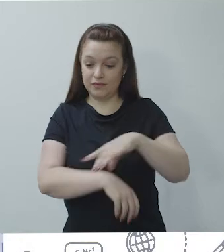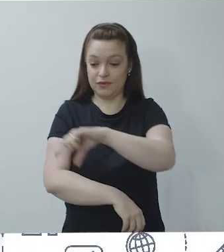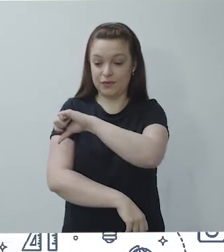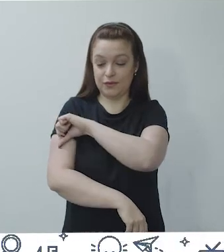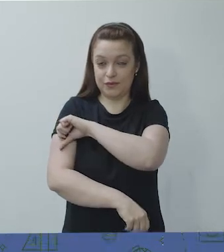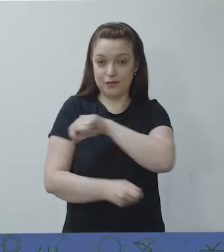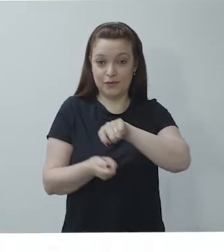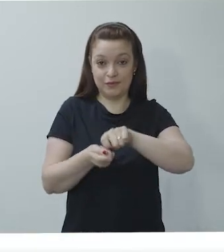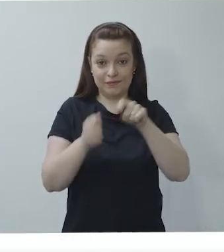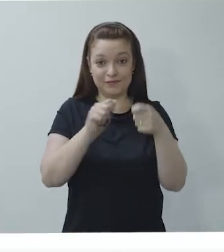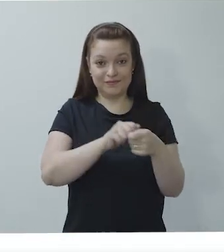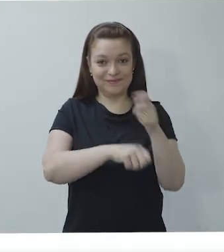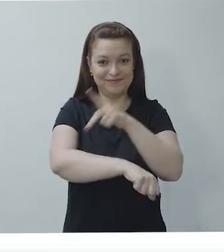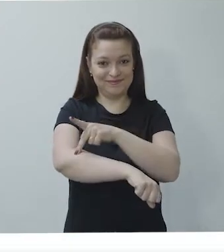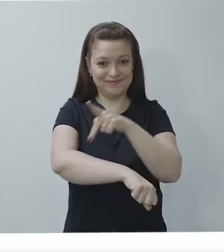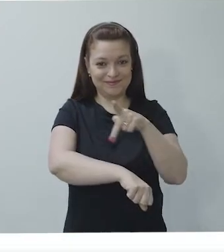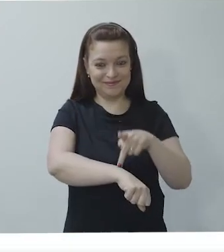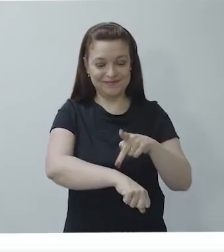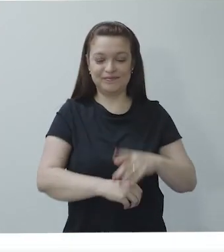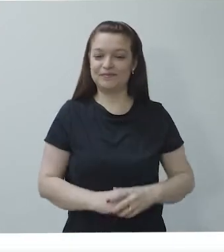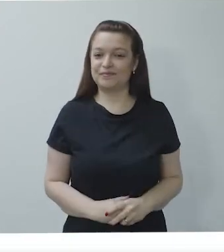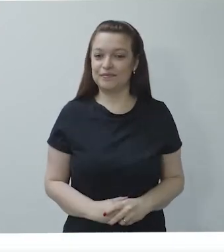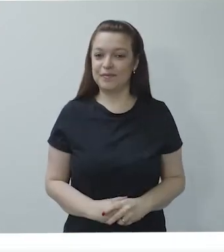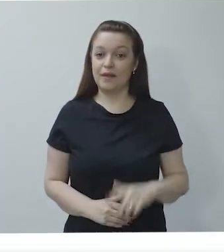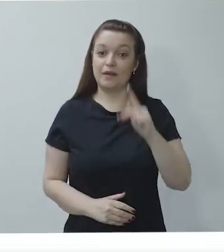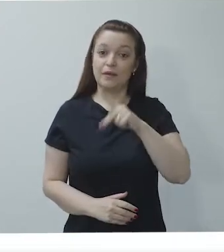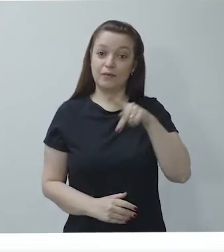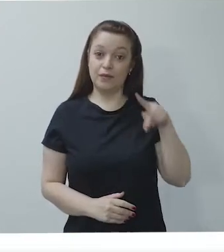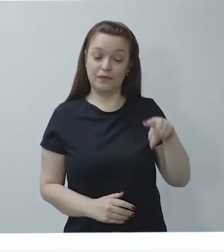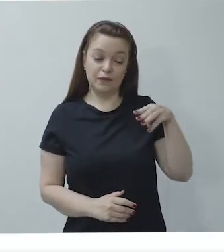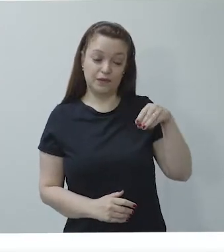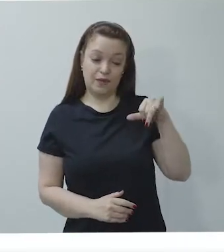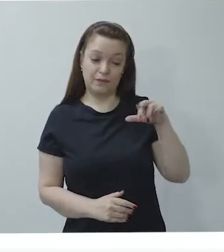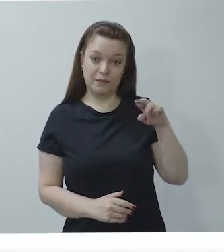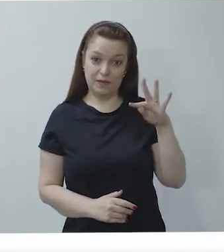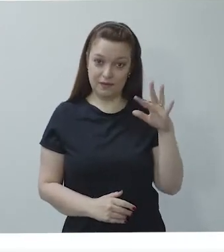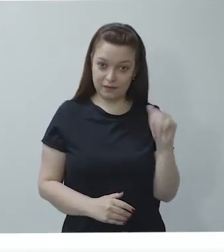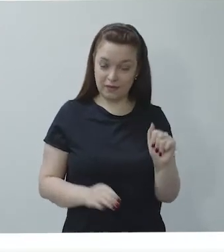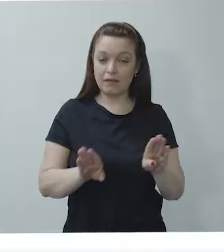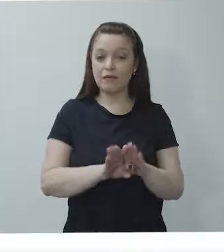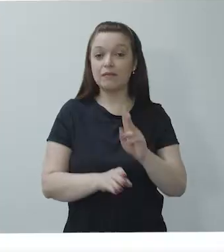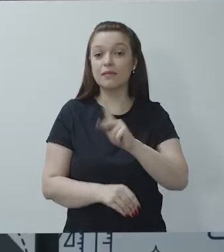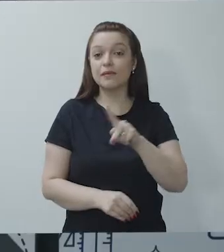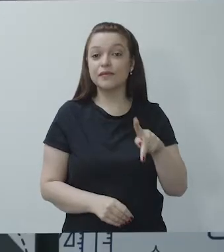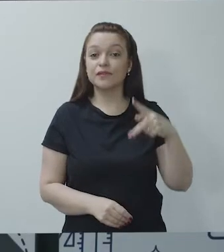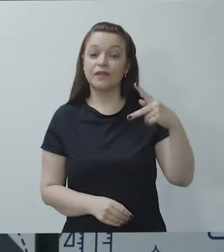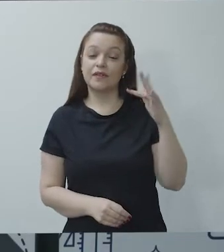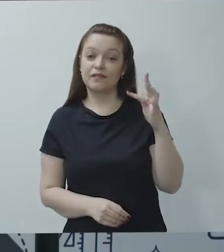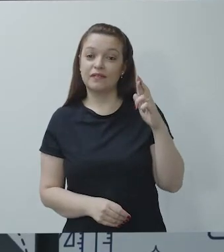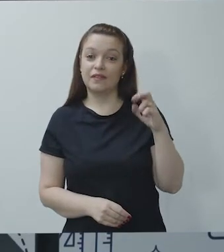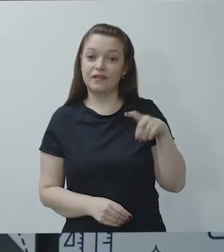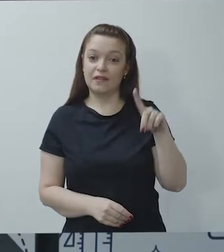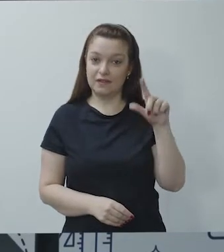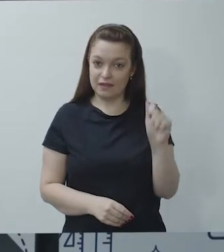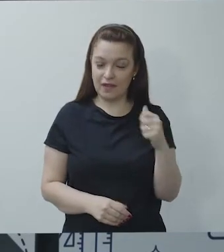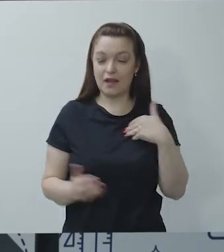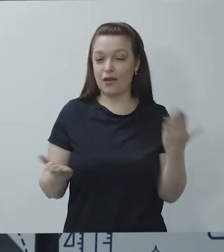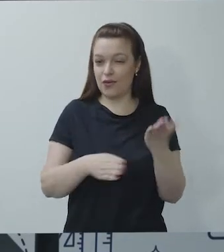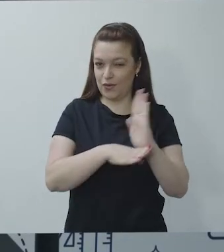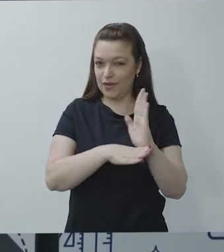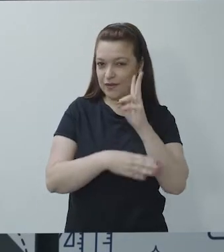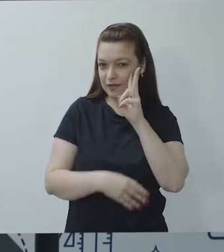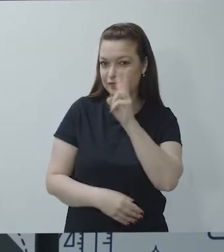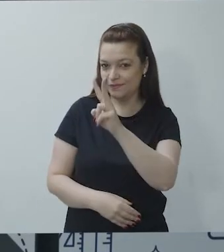Adequação Pedagógica. Eu sou a professora Mirta Eu sou a professora Fernanda. e agora vamos assistir um